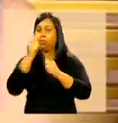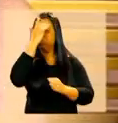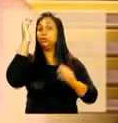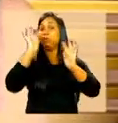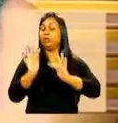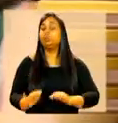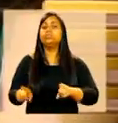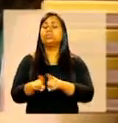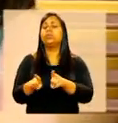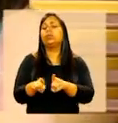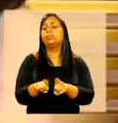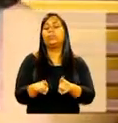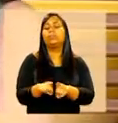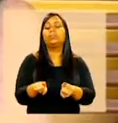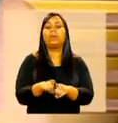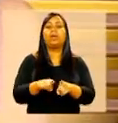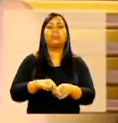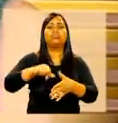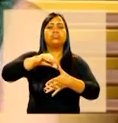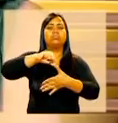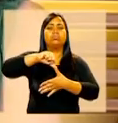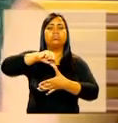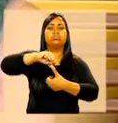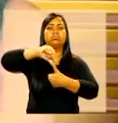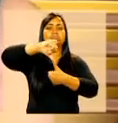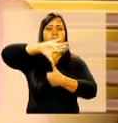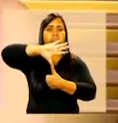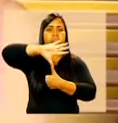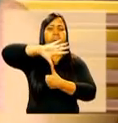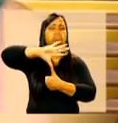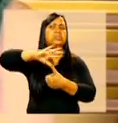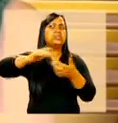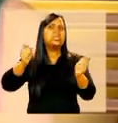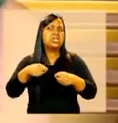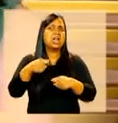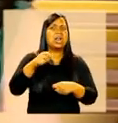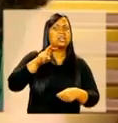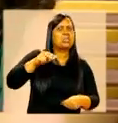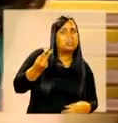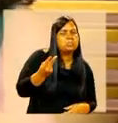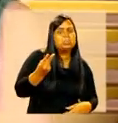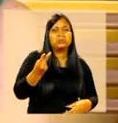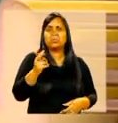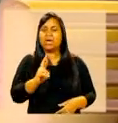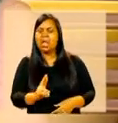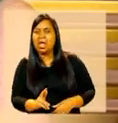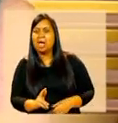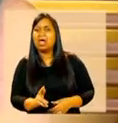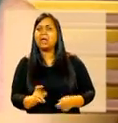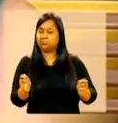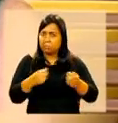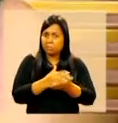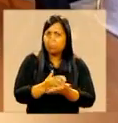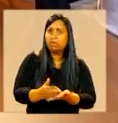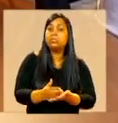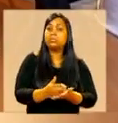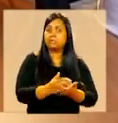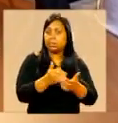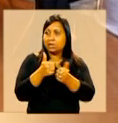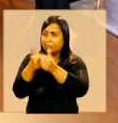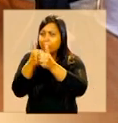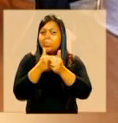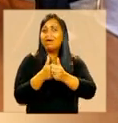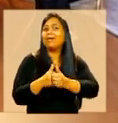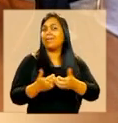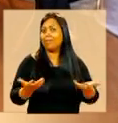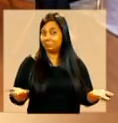E uma viagem América do Sul, você consegue aí na faixa de R$2.000, entendeu? Dá para começar pelos nossos